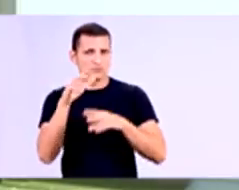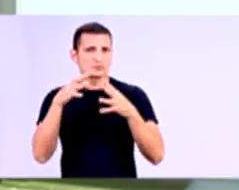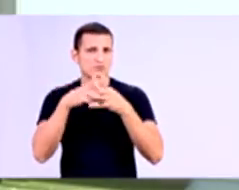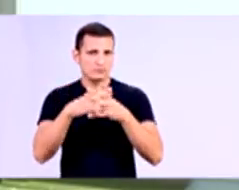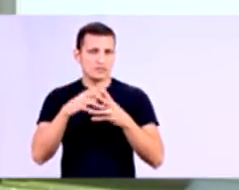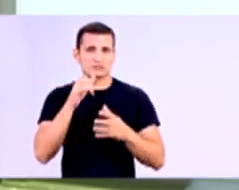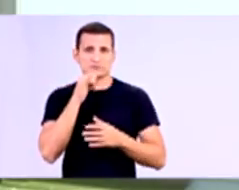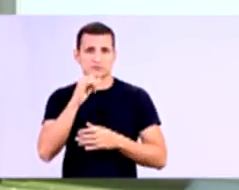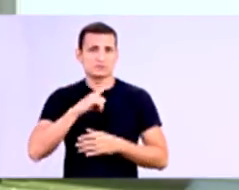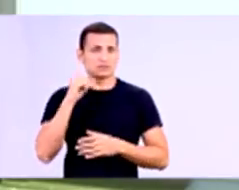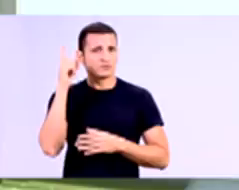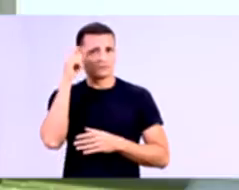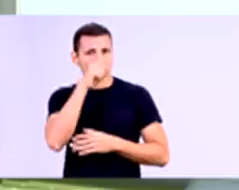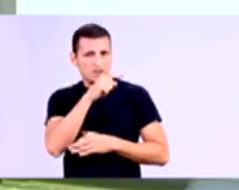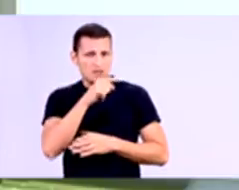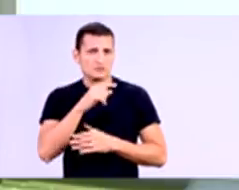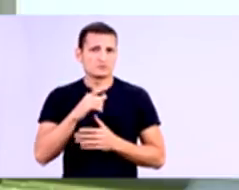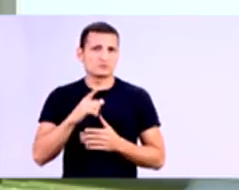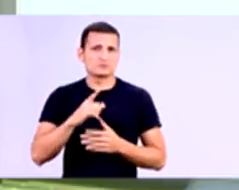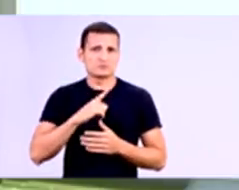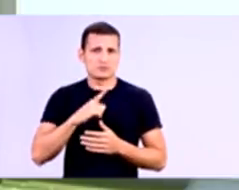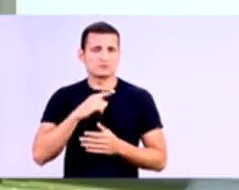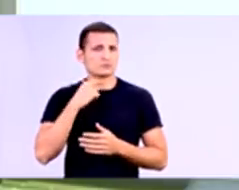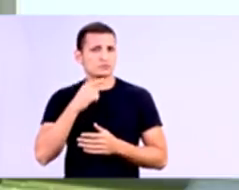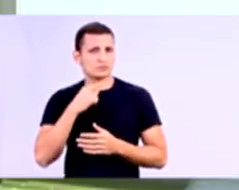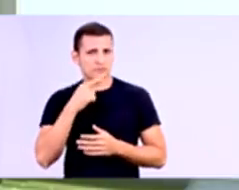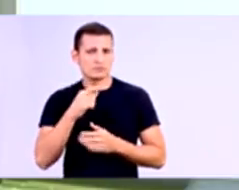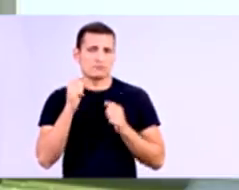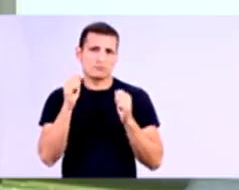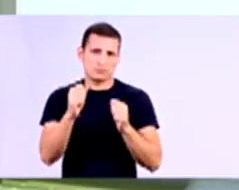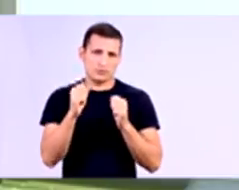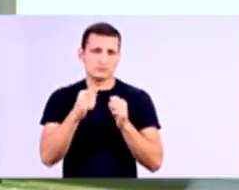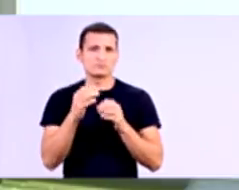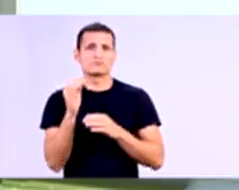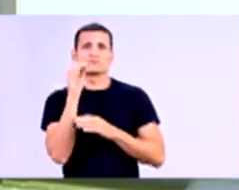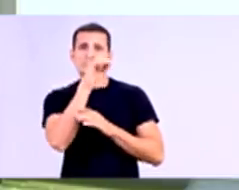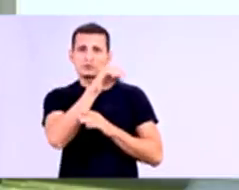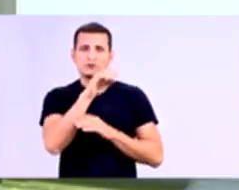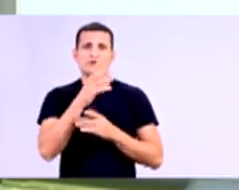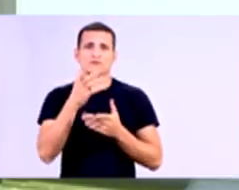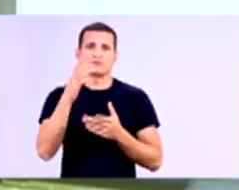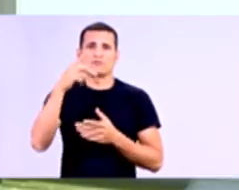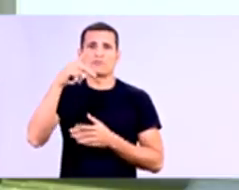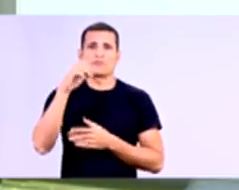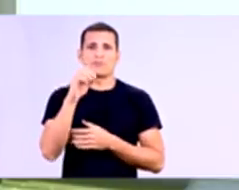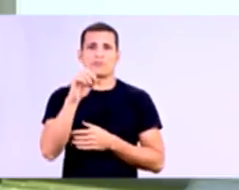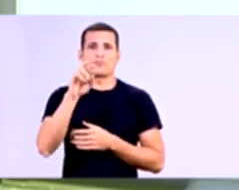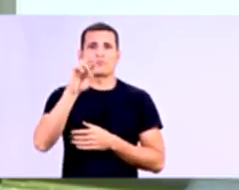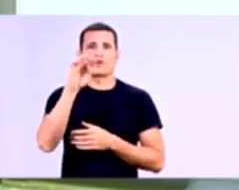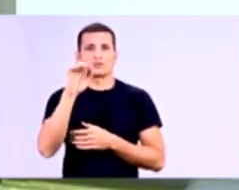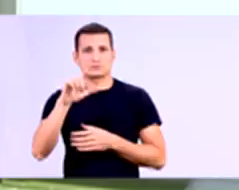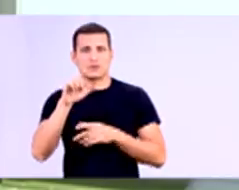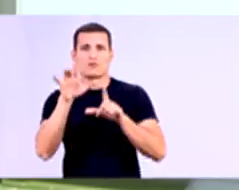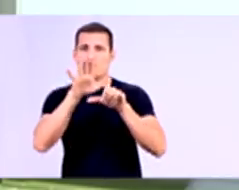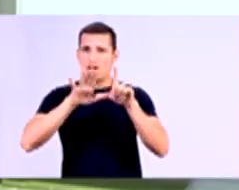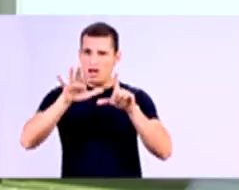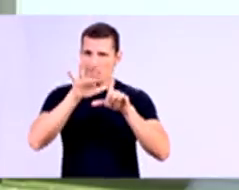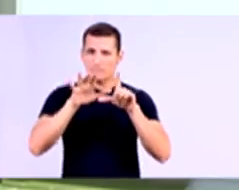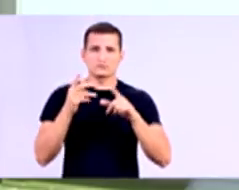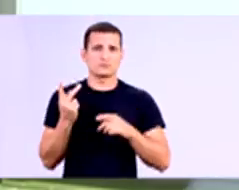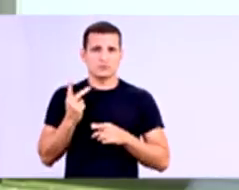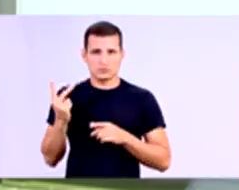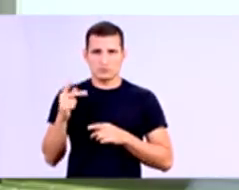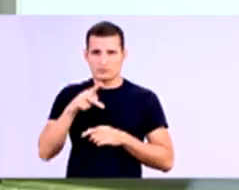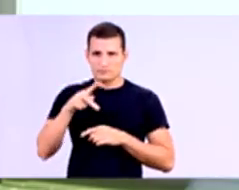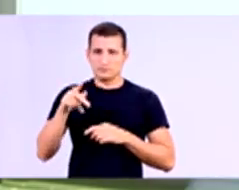Tendo dificuldade, tendo um pouquinho aí de dúvida, pode postar no portal, né? A gente está sempre acessando aí, eu e o professor Rafael estamos sempre